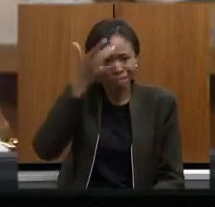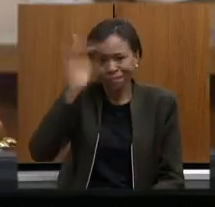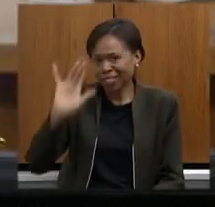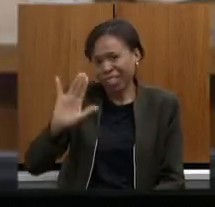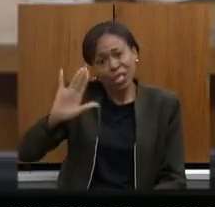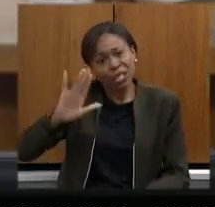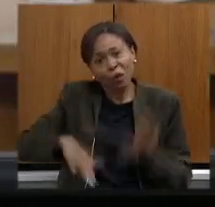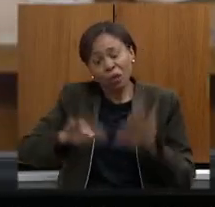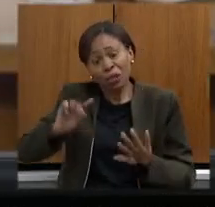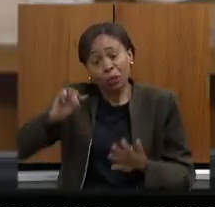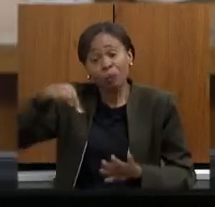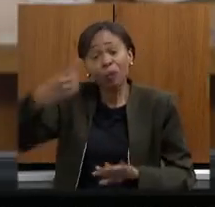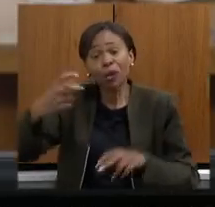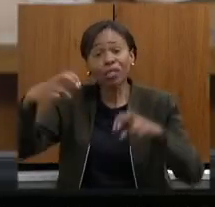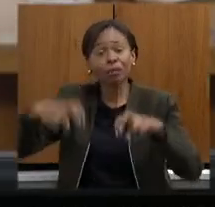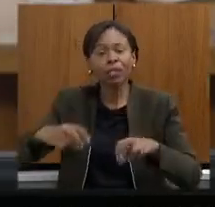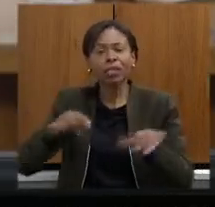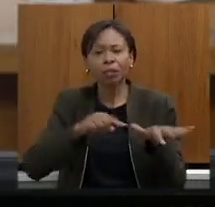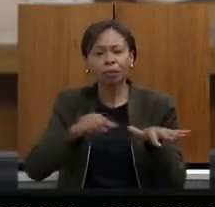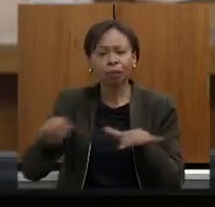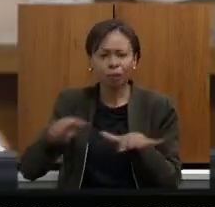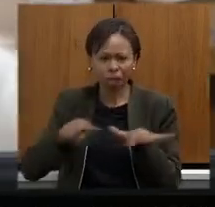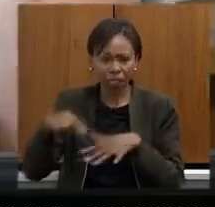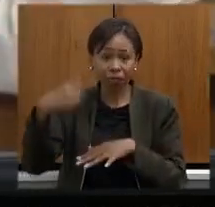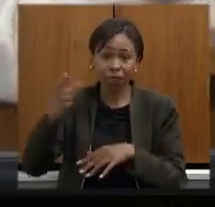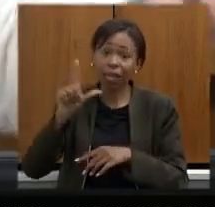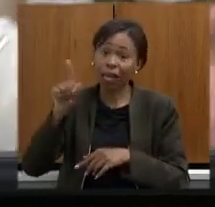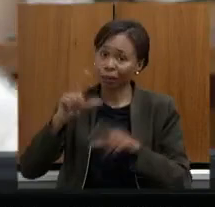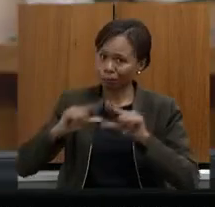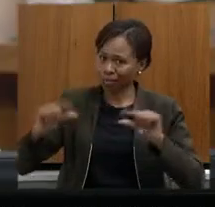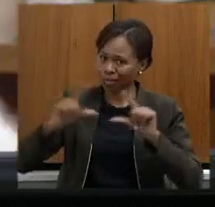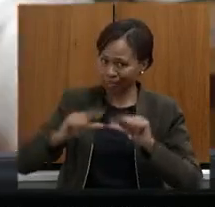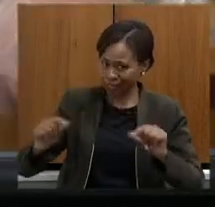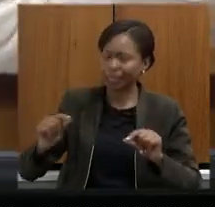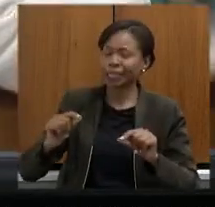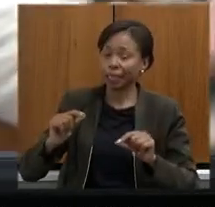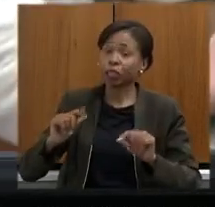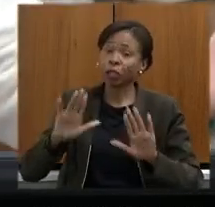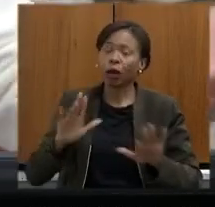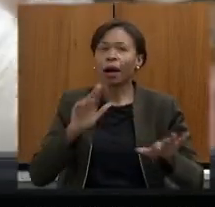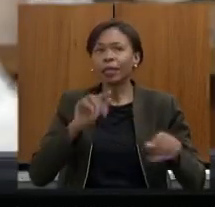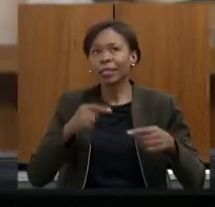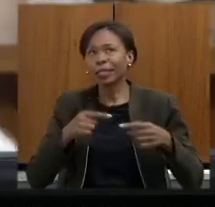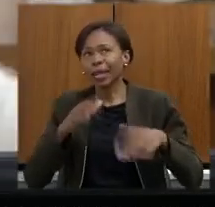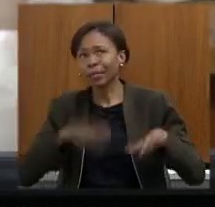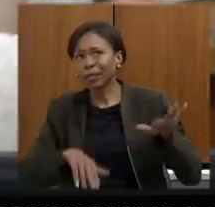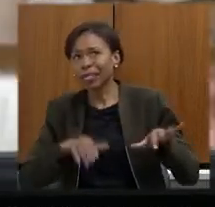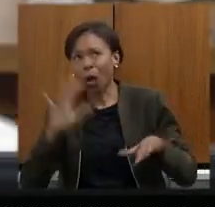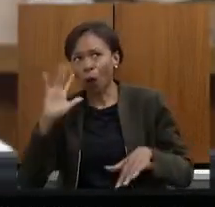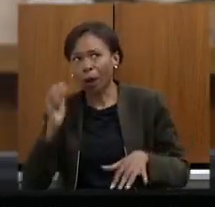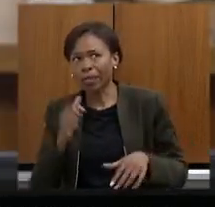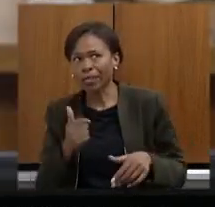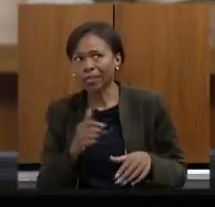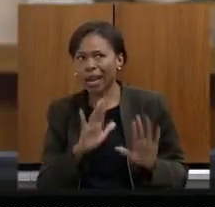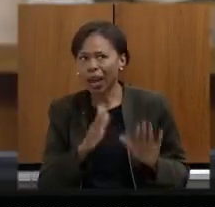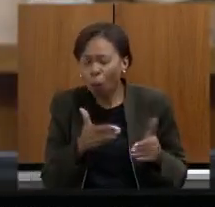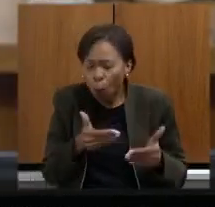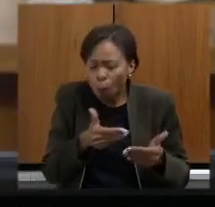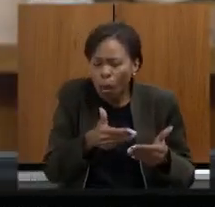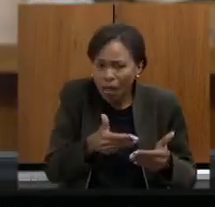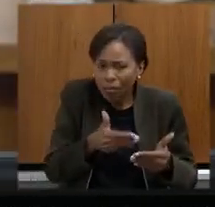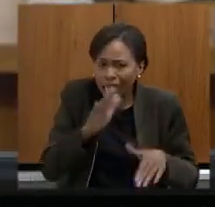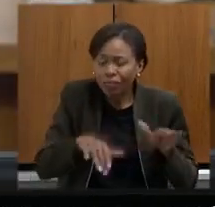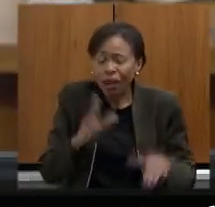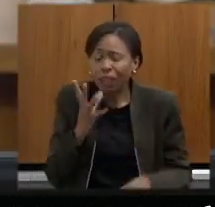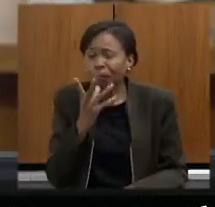na próxima rodada de negociações a próxima semana em Brasília eu a cada semana eu tenho que semanas que eu acho que ele está perto tem semana por causa que a gente tá